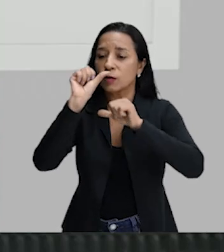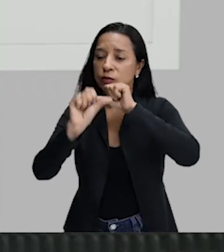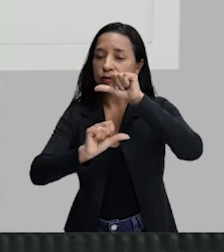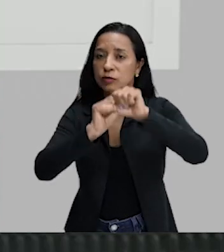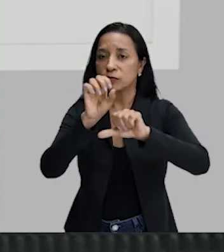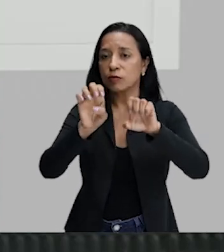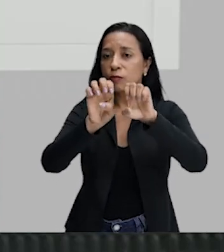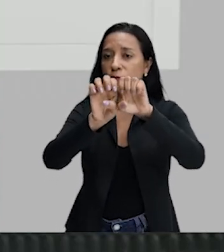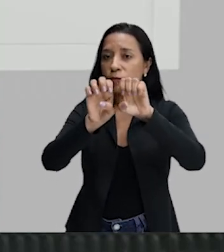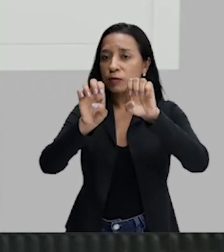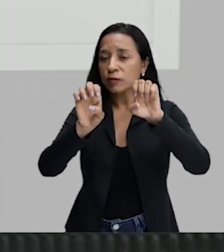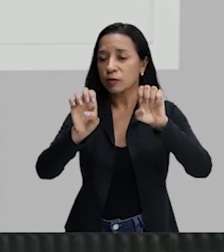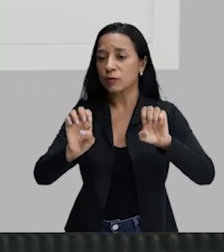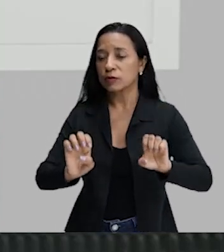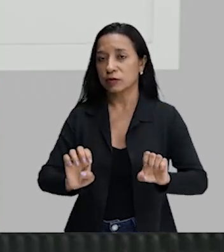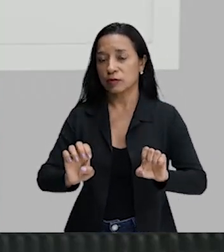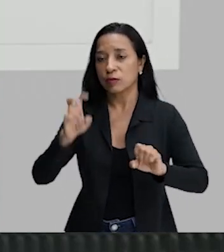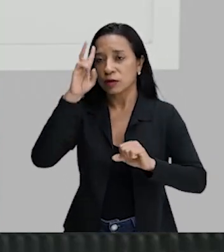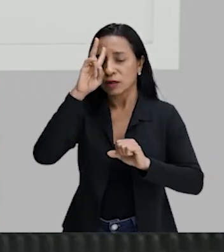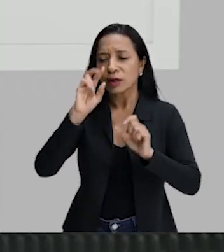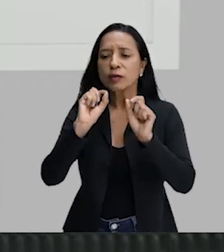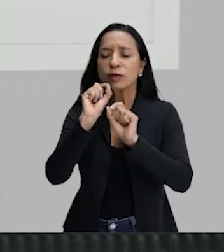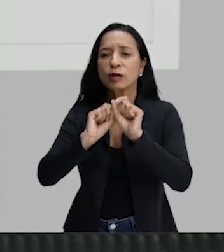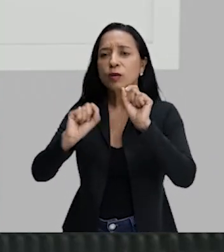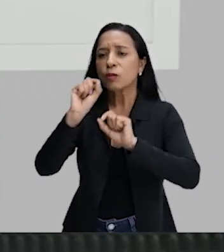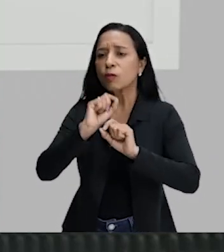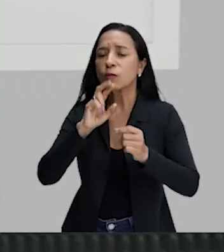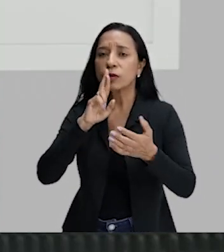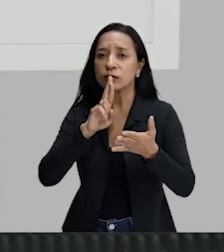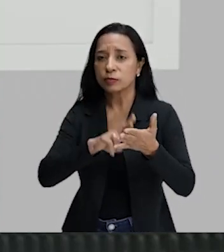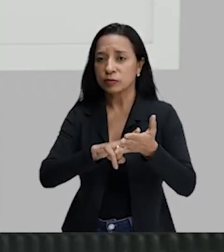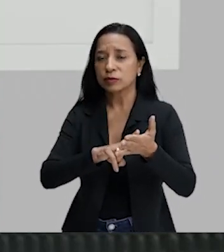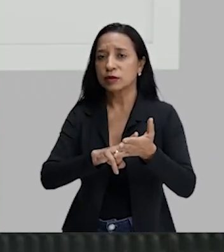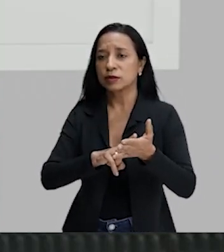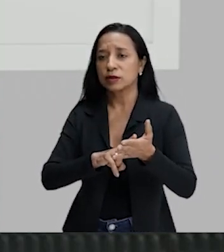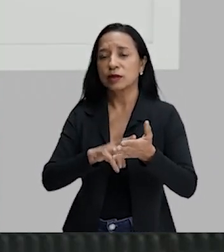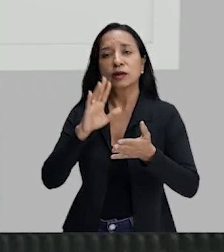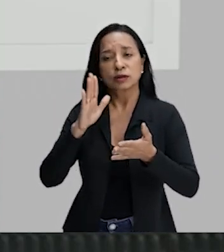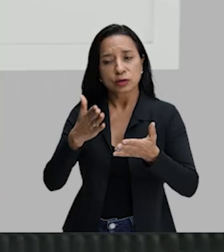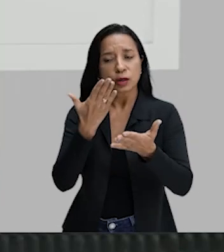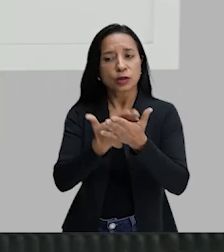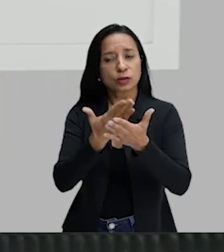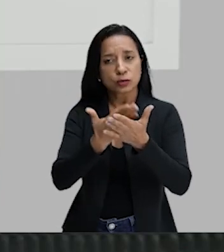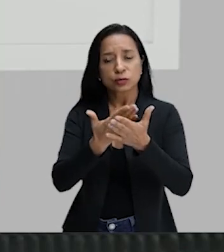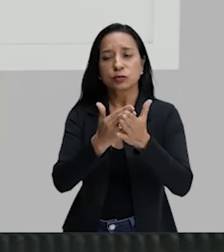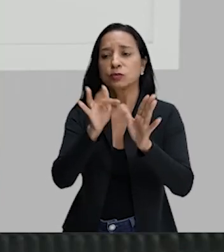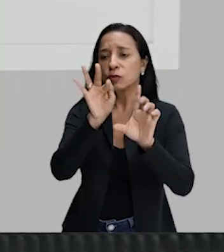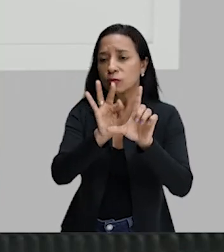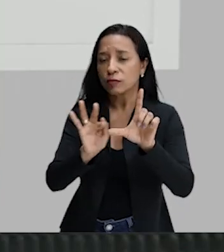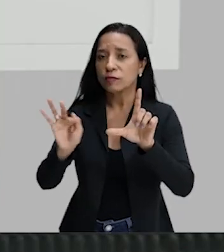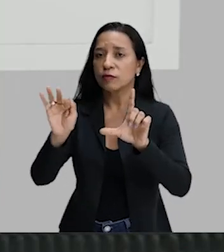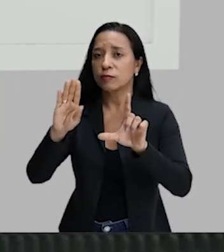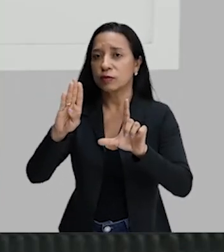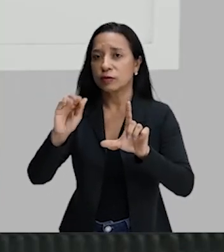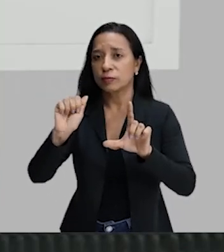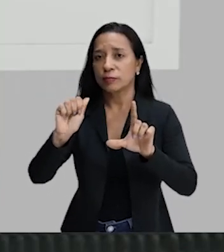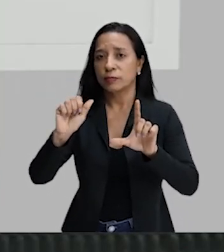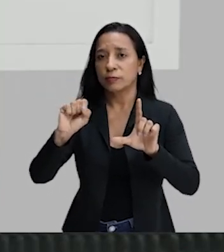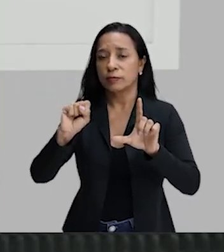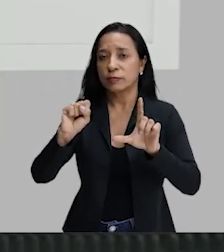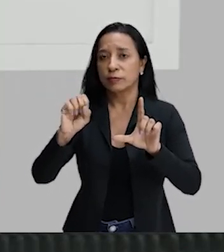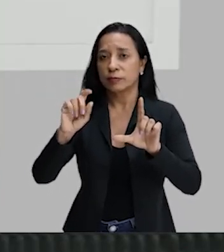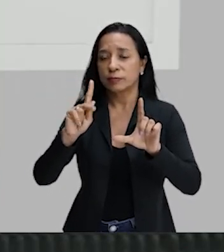equação do segundo grau, que você lembra como resolve, já estudou a fórmula de Bhaskara, né? Então vamos resolver, encontrar as